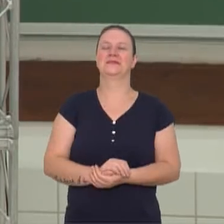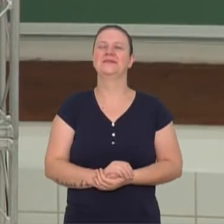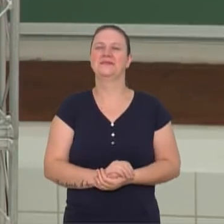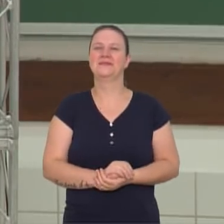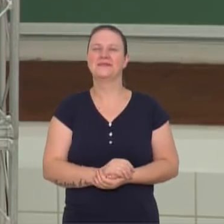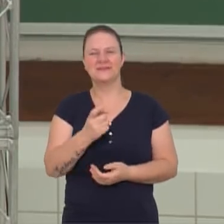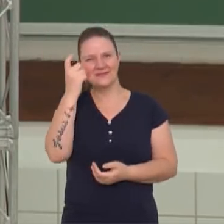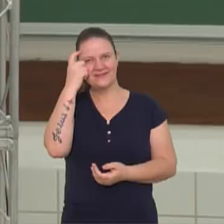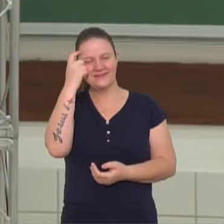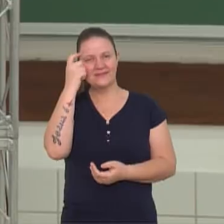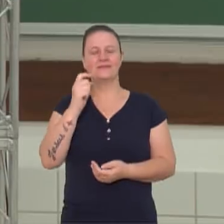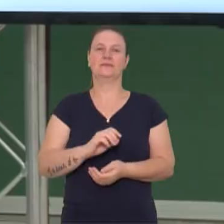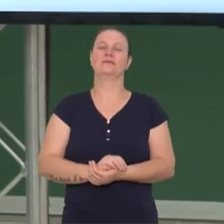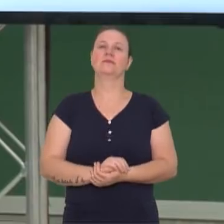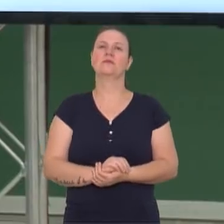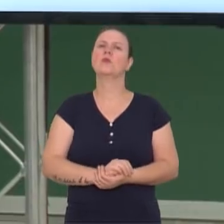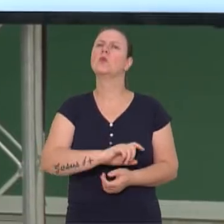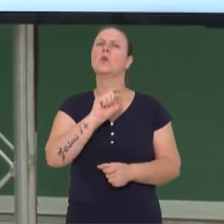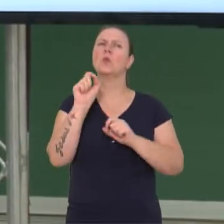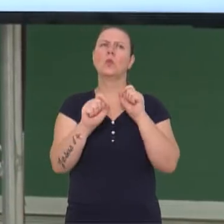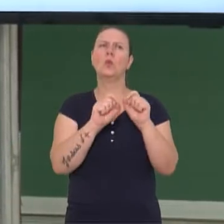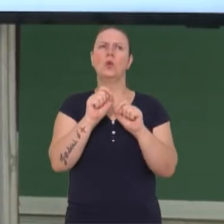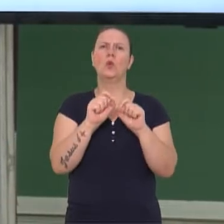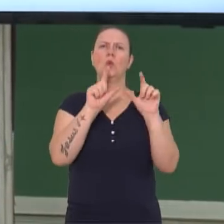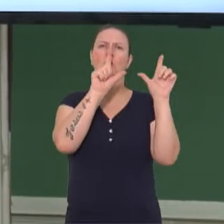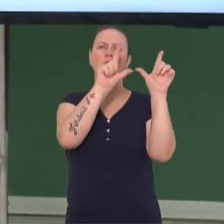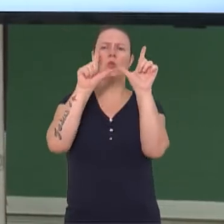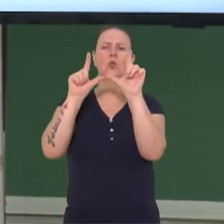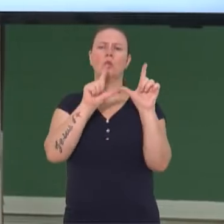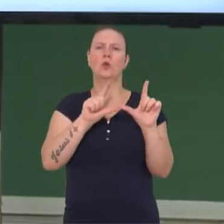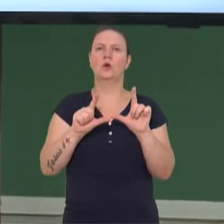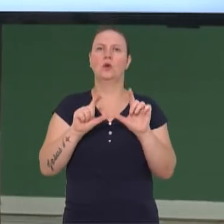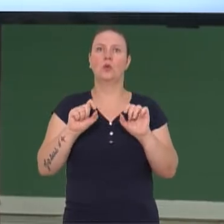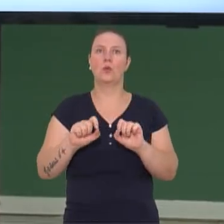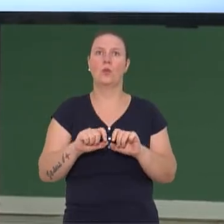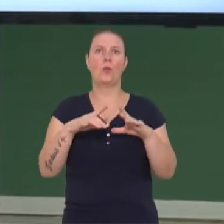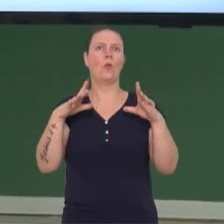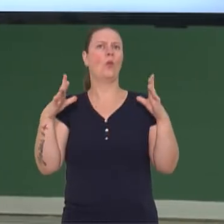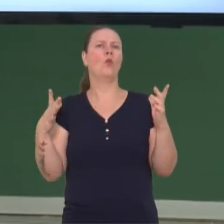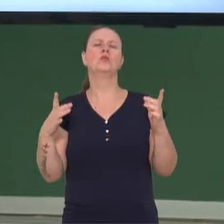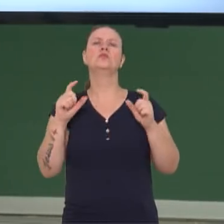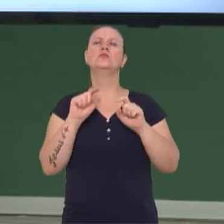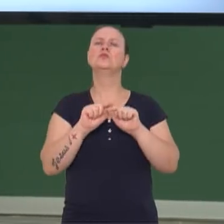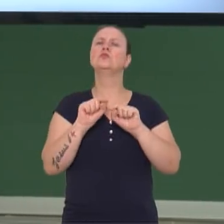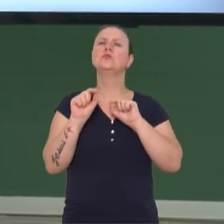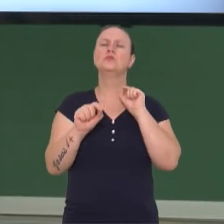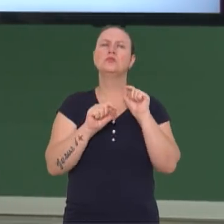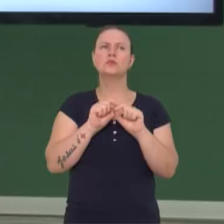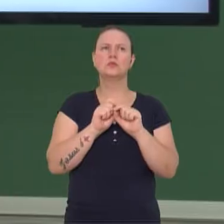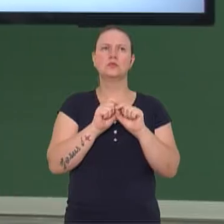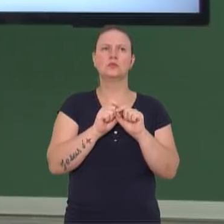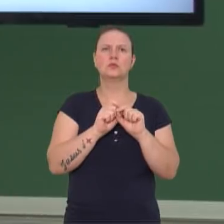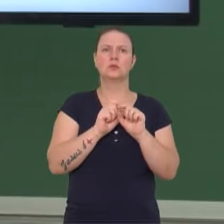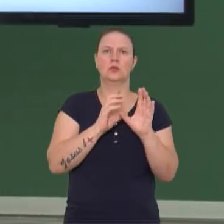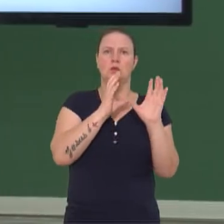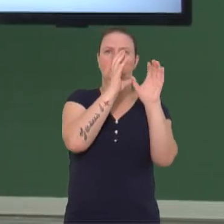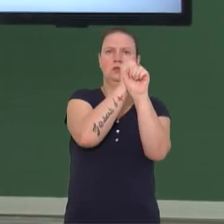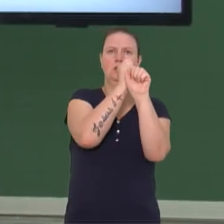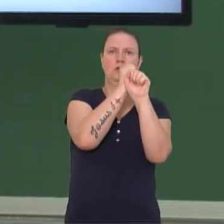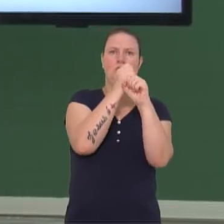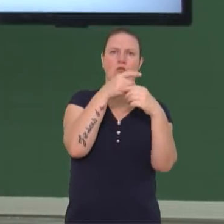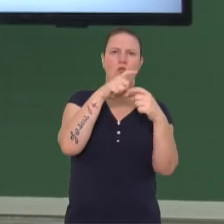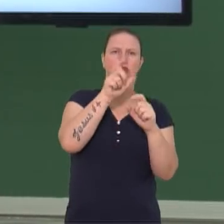vamos pensar. O que é o quadrado mágico mesmo? A soma das linhas e das